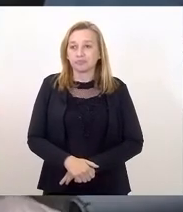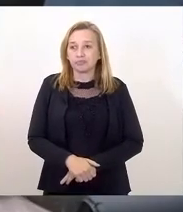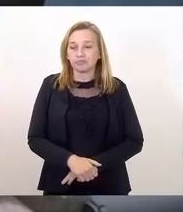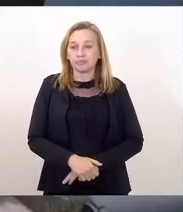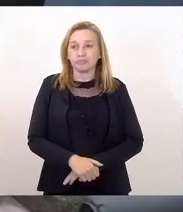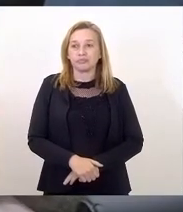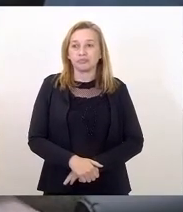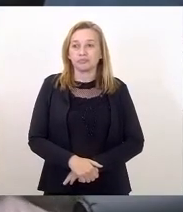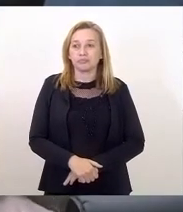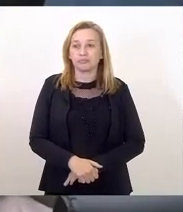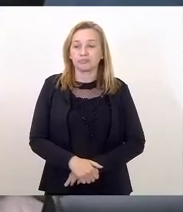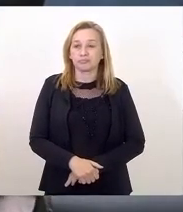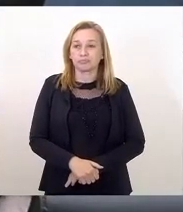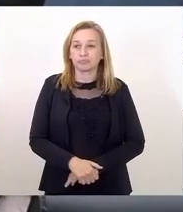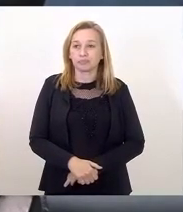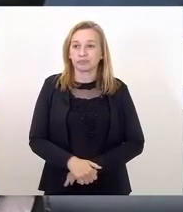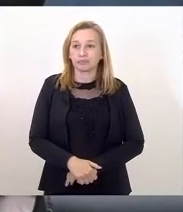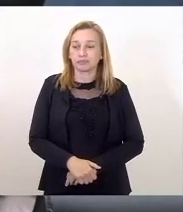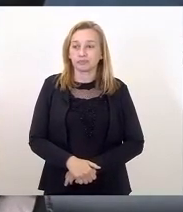É esse aqui agora?